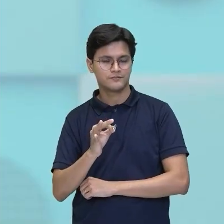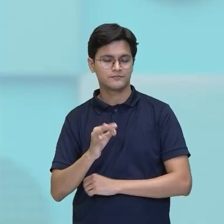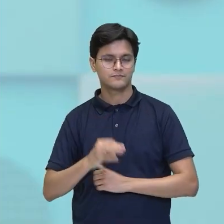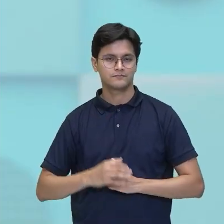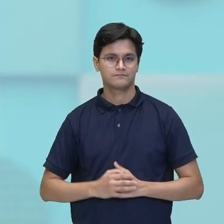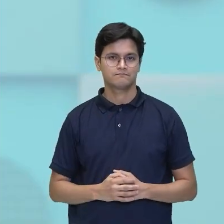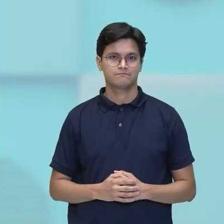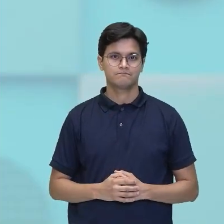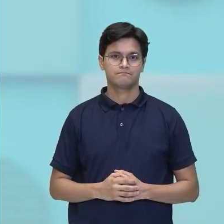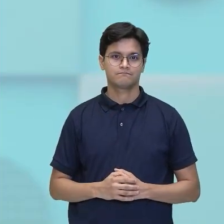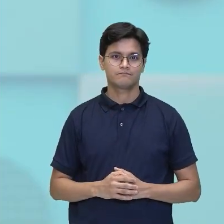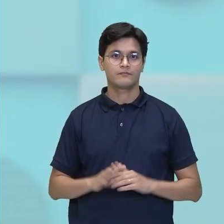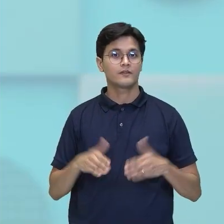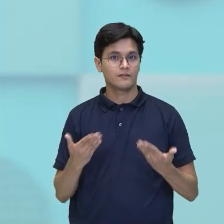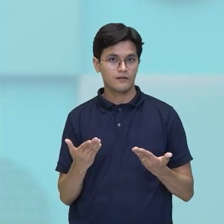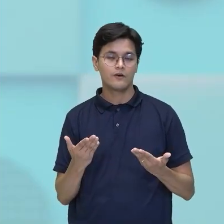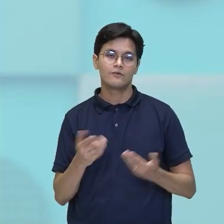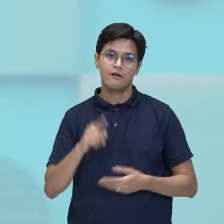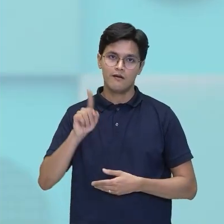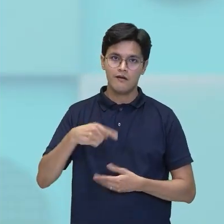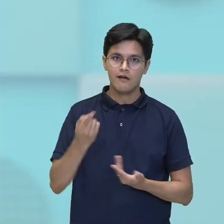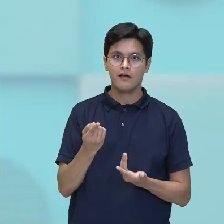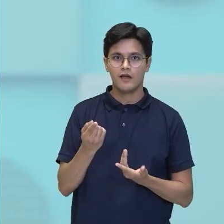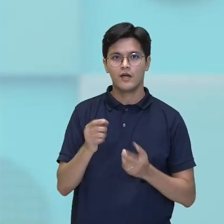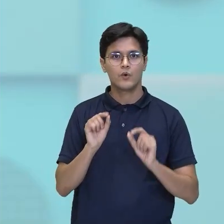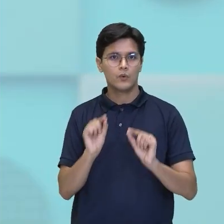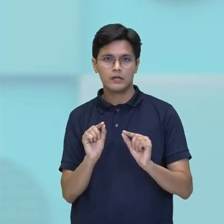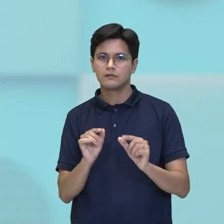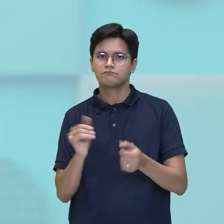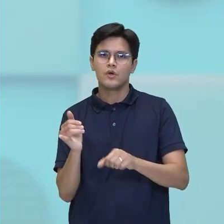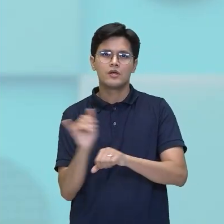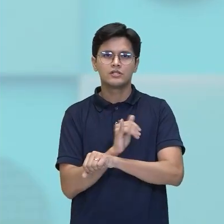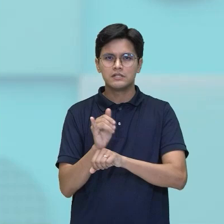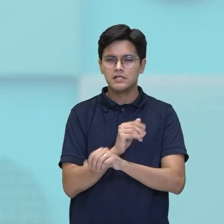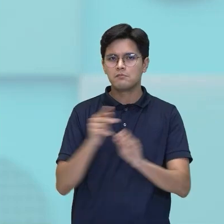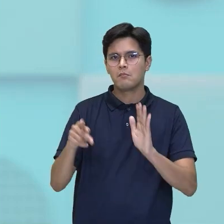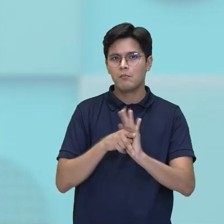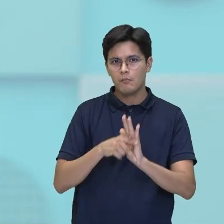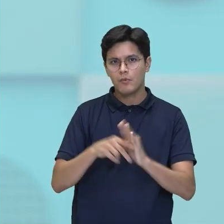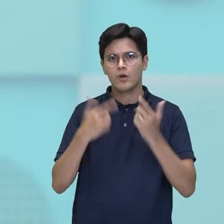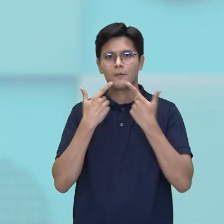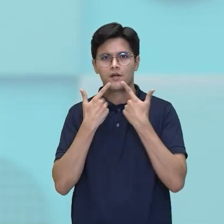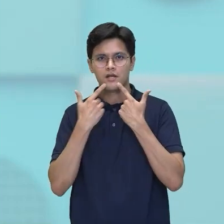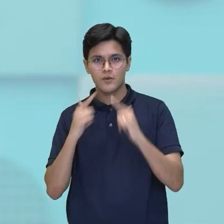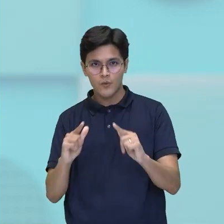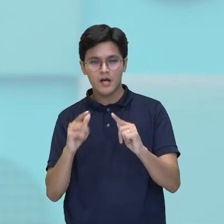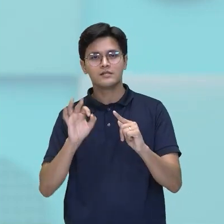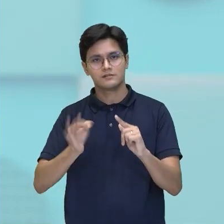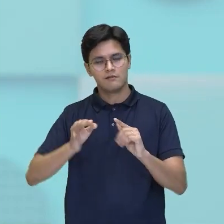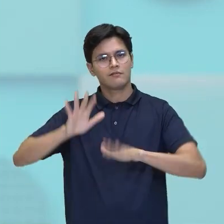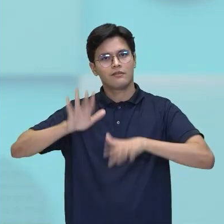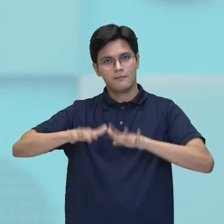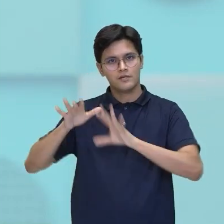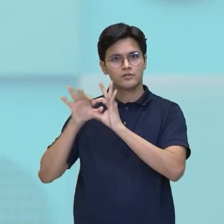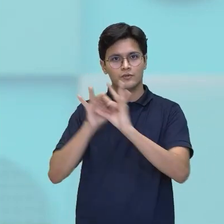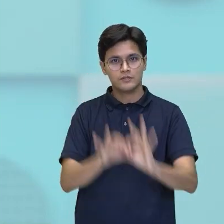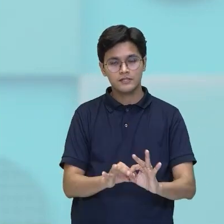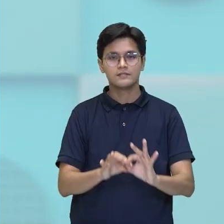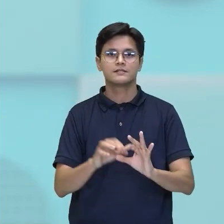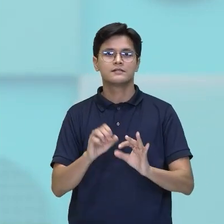tá? Isso são questões de linguagem e que, a depender da situação, você deve utilizar. Tudo bem se você